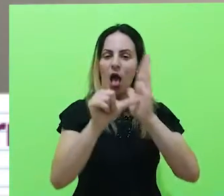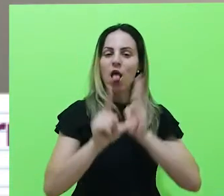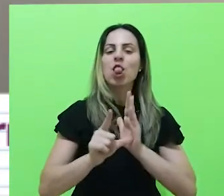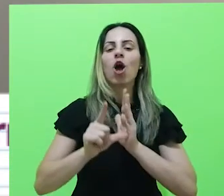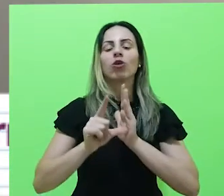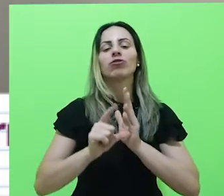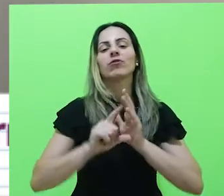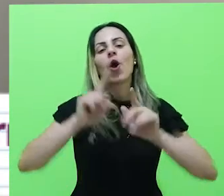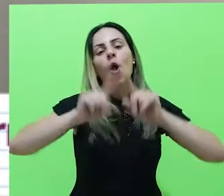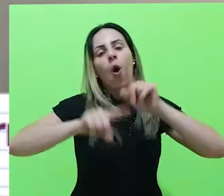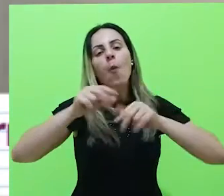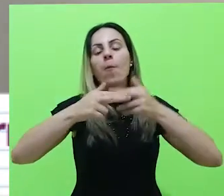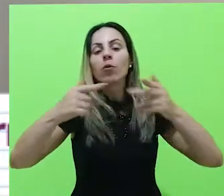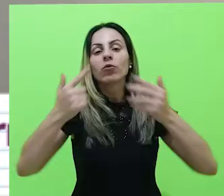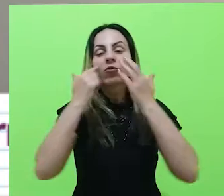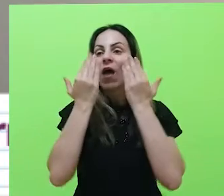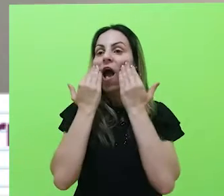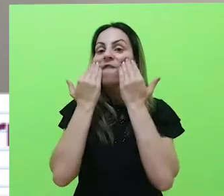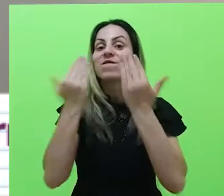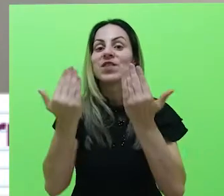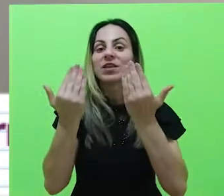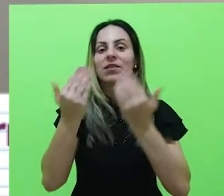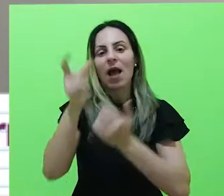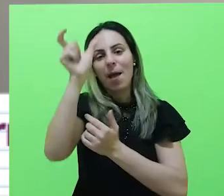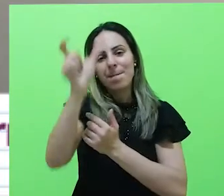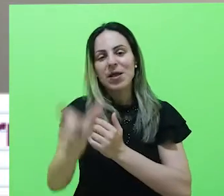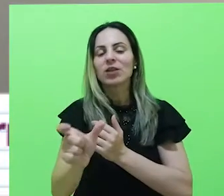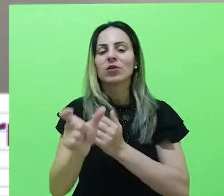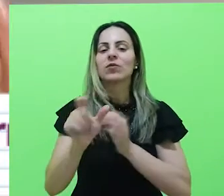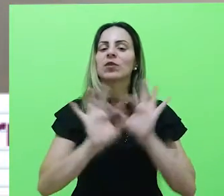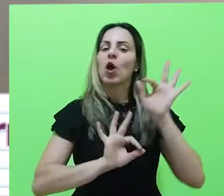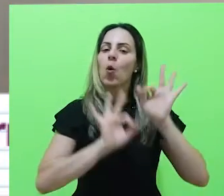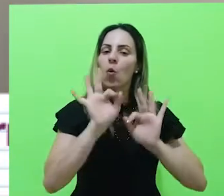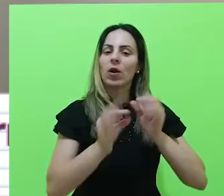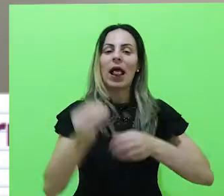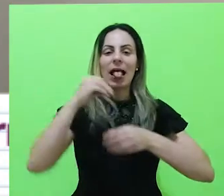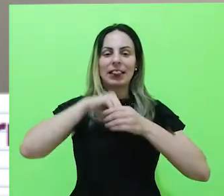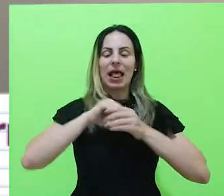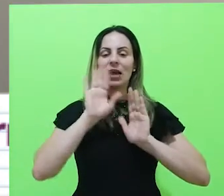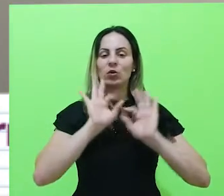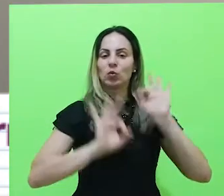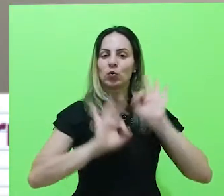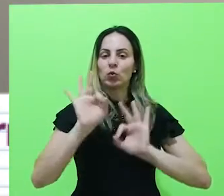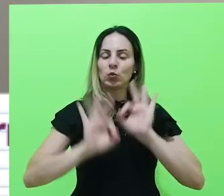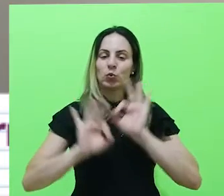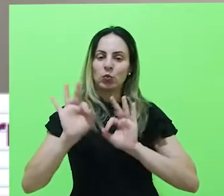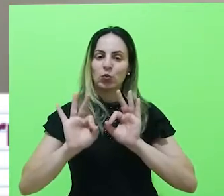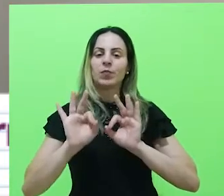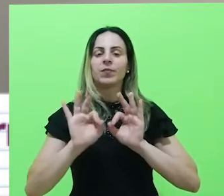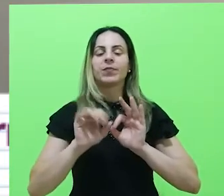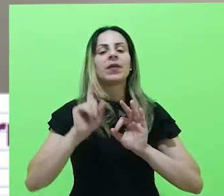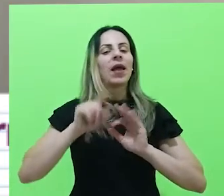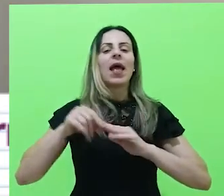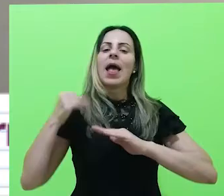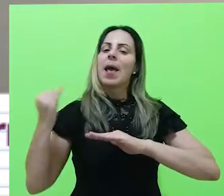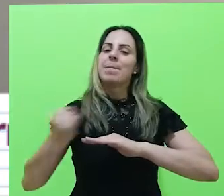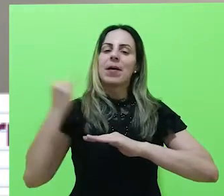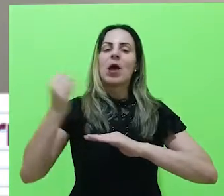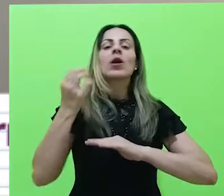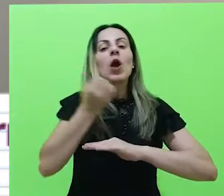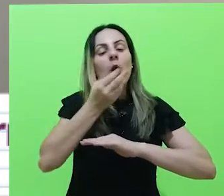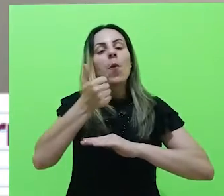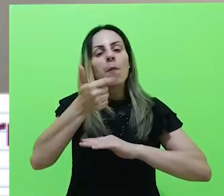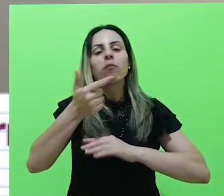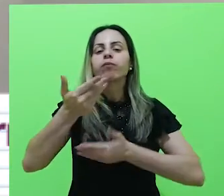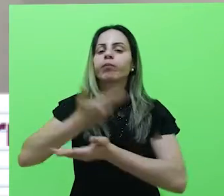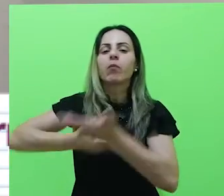São produtos que não são visíveis ao consumidor, né? Então a organização no interior do estabelecimento é fundamental para o bom funcionamento